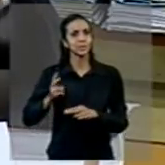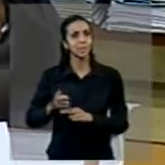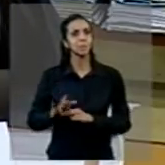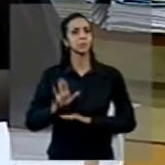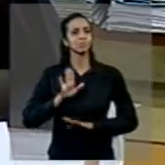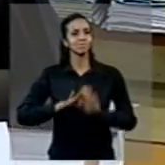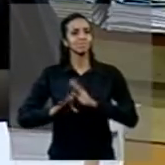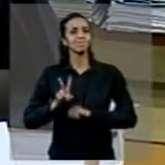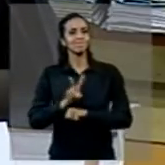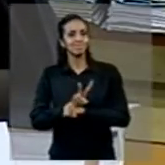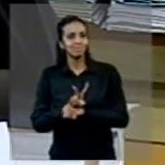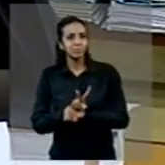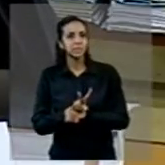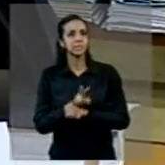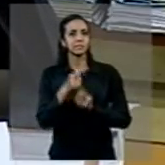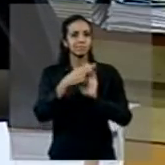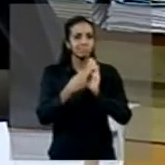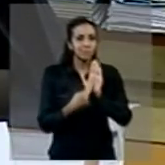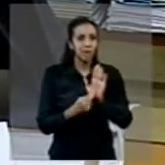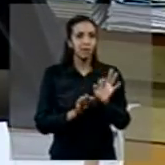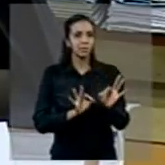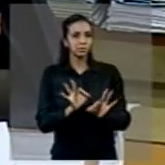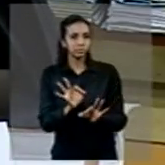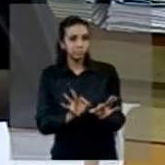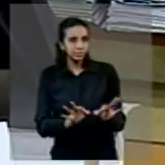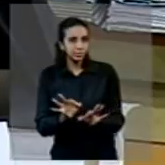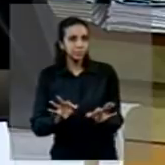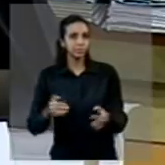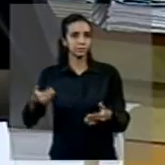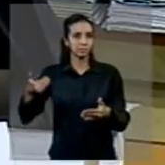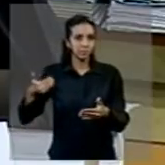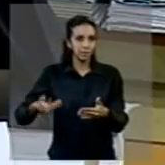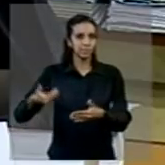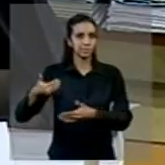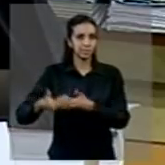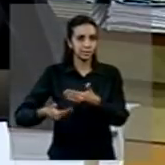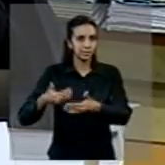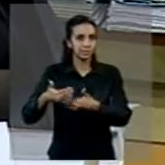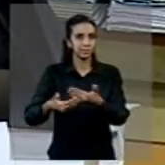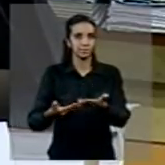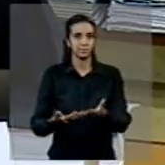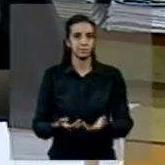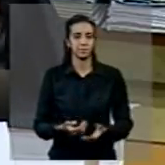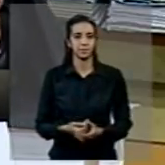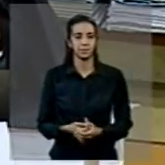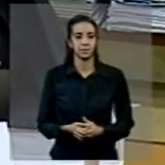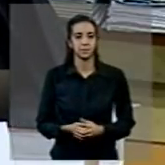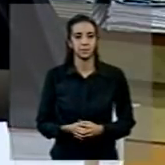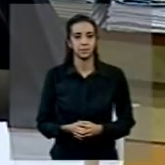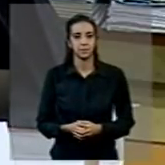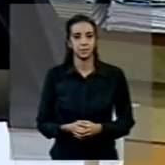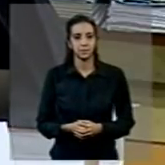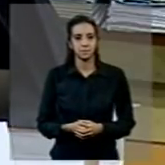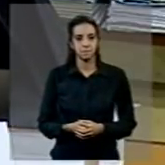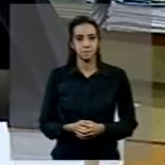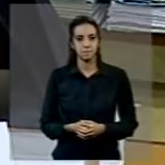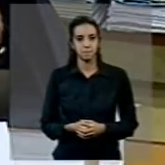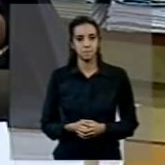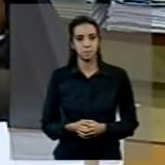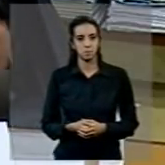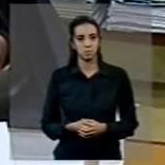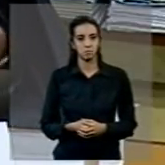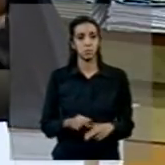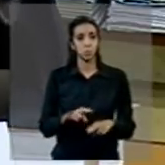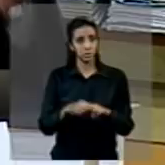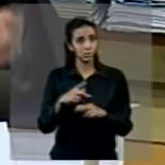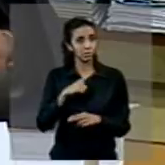de organização e procedimento, né, que estão